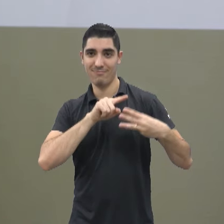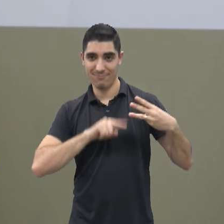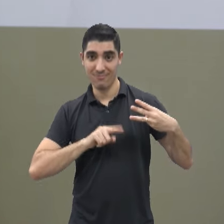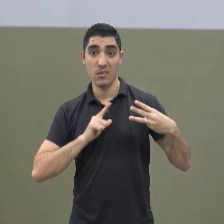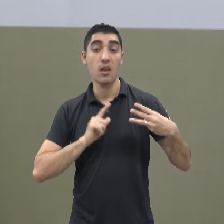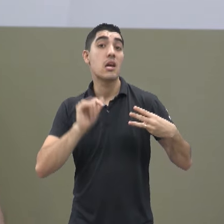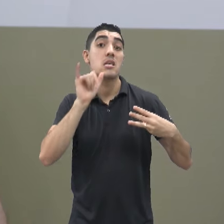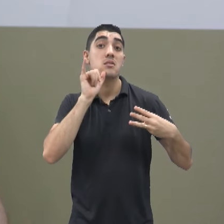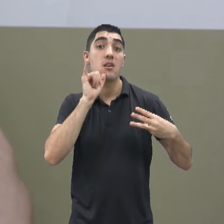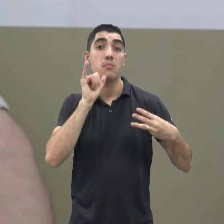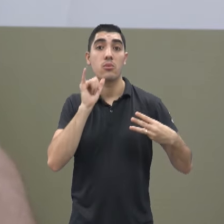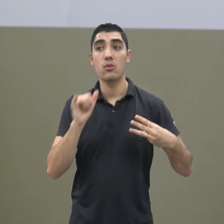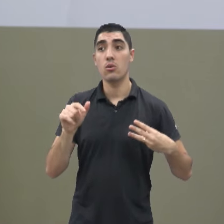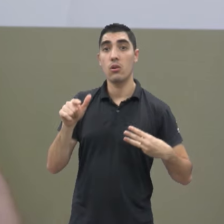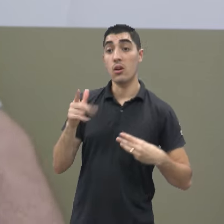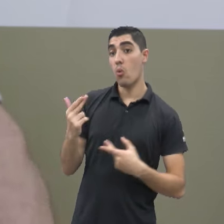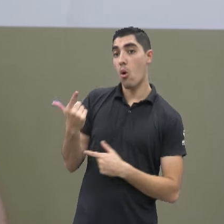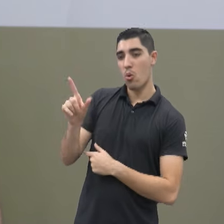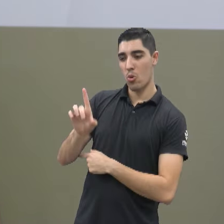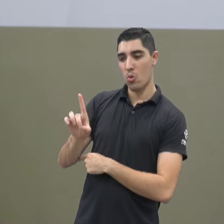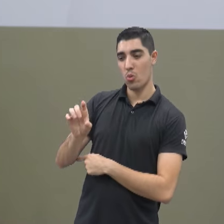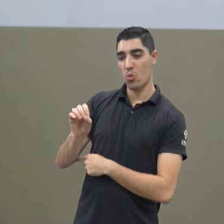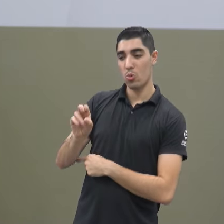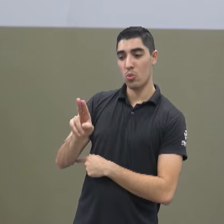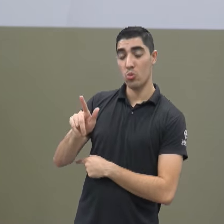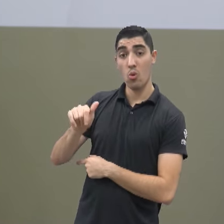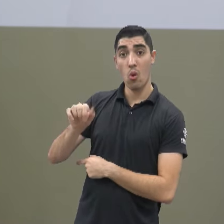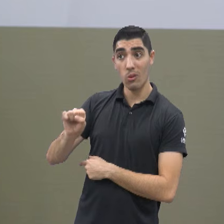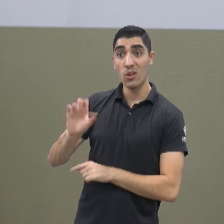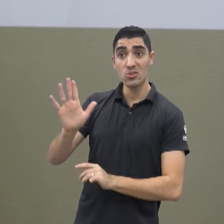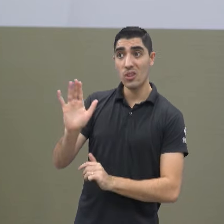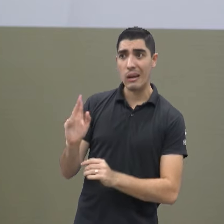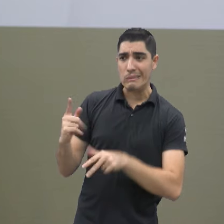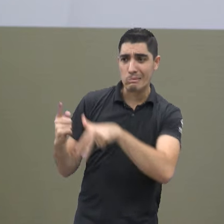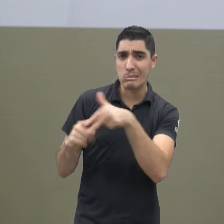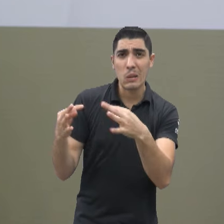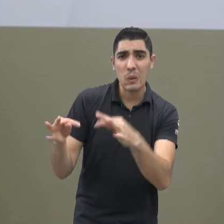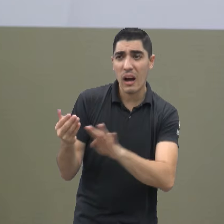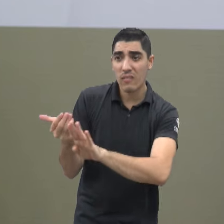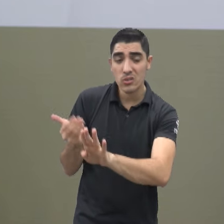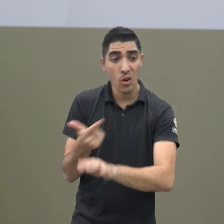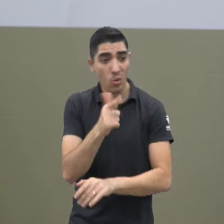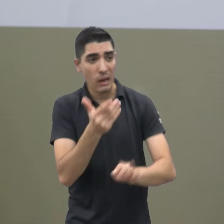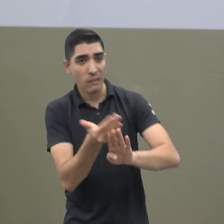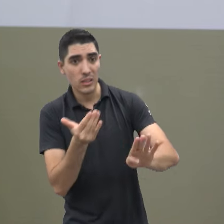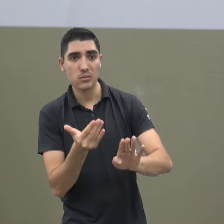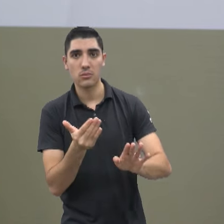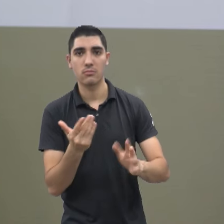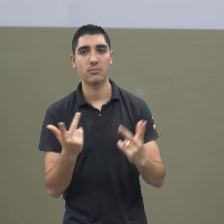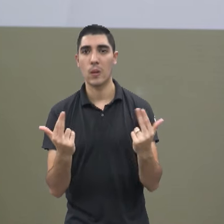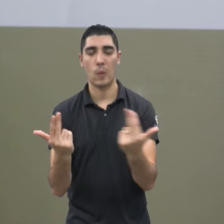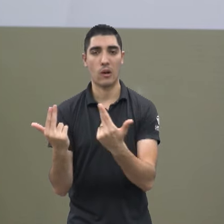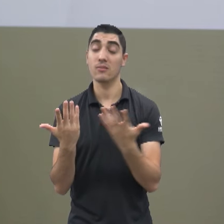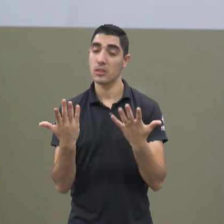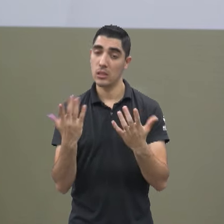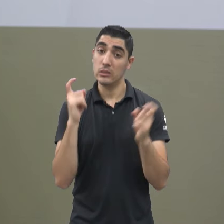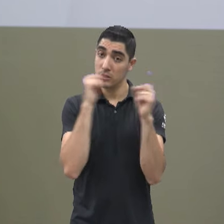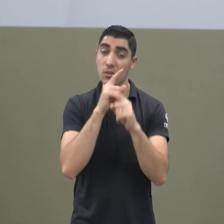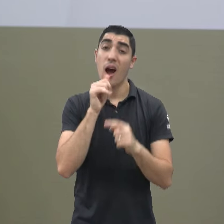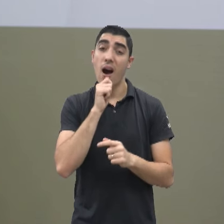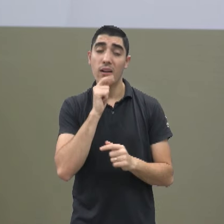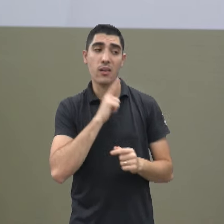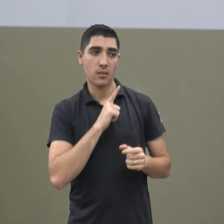que ele machucou o Léo e o Douglas ao mesmo tempo? Então é complicado, mas a gente tem uns garotos também que estão crescendo. Então,